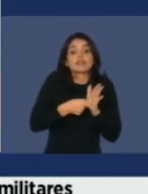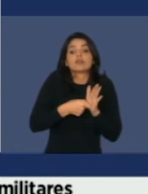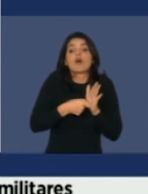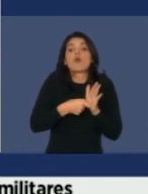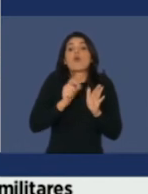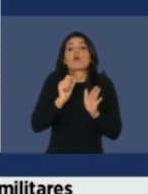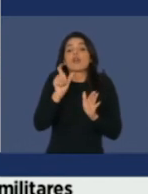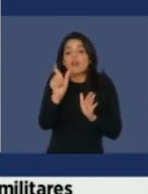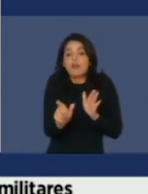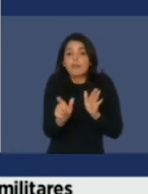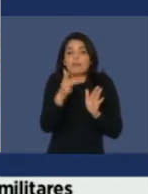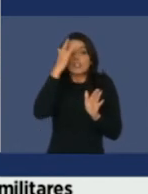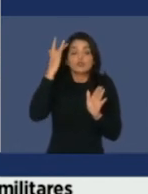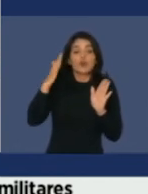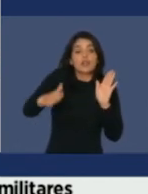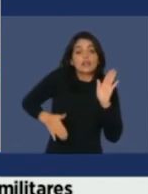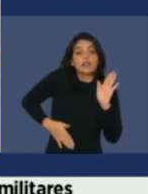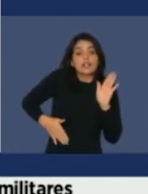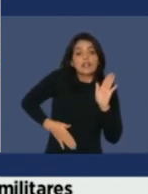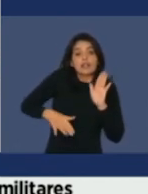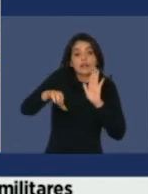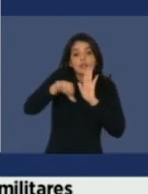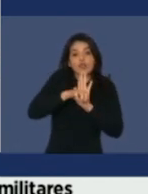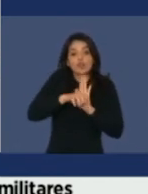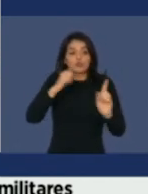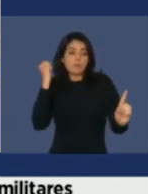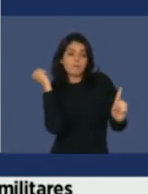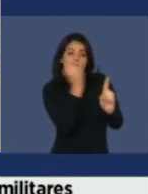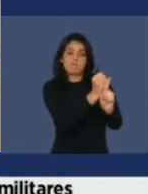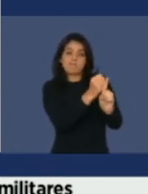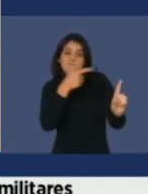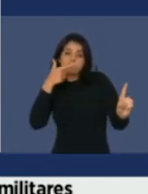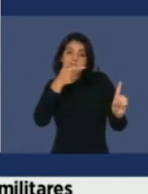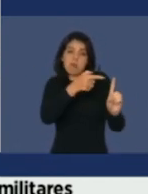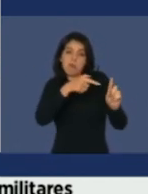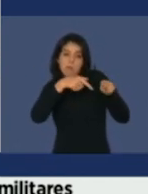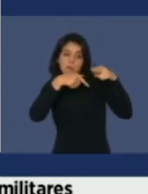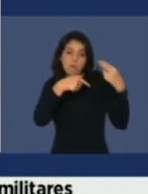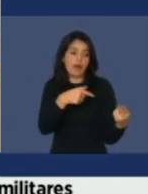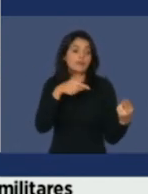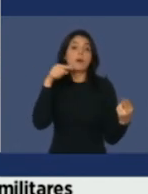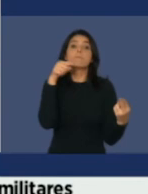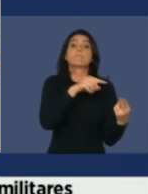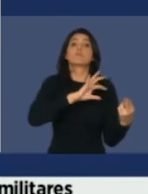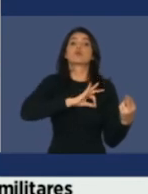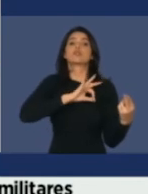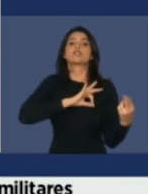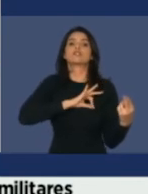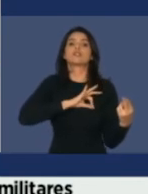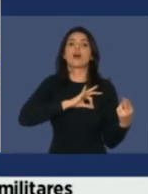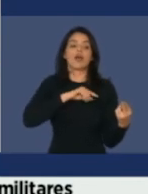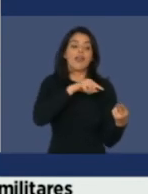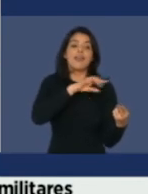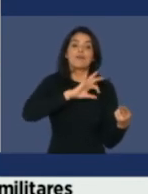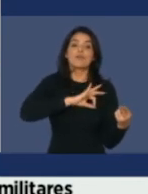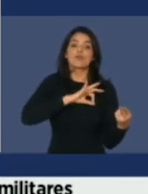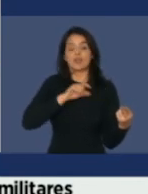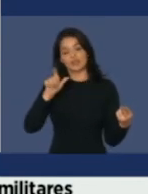o criminoso que mata policiais em decorrente da sua função. Mas houve essa preocupação e